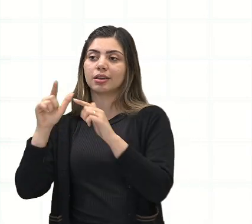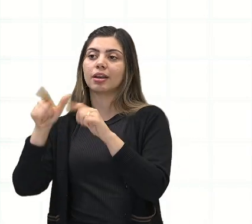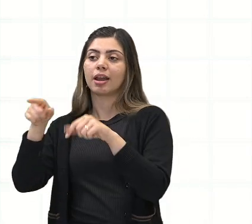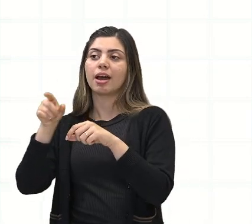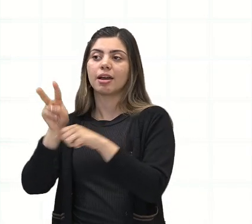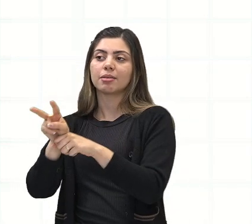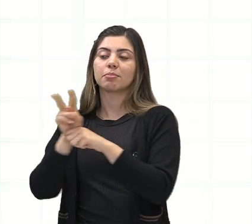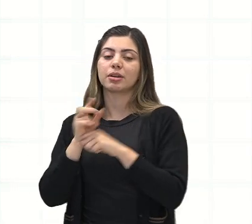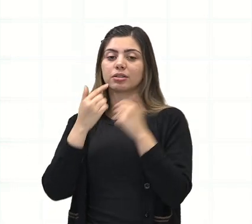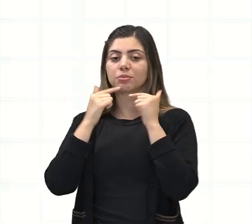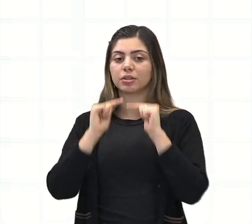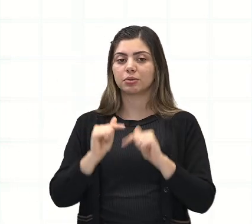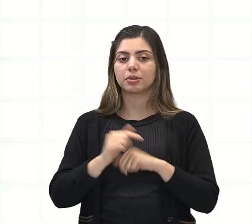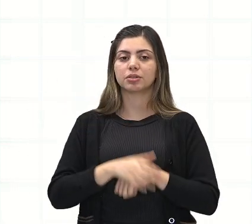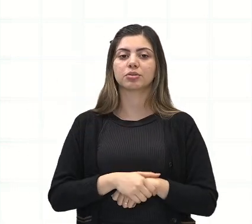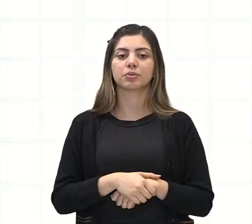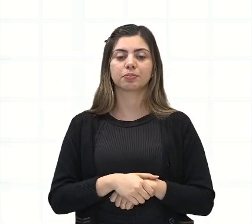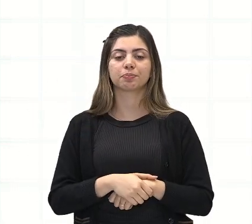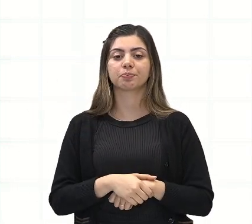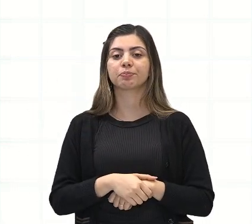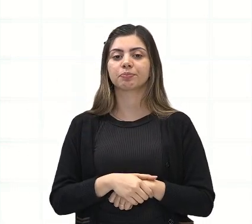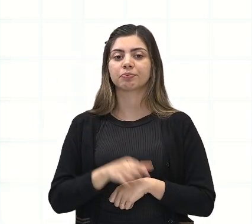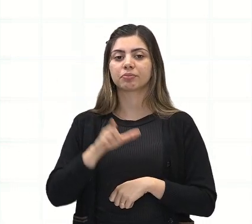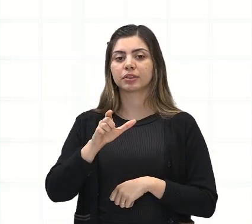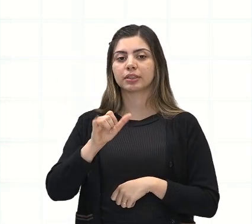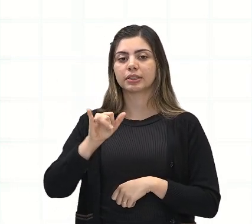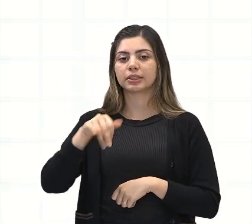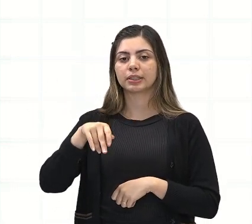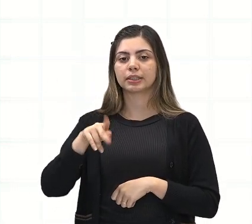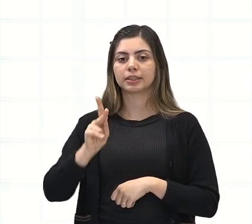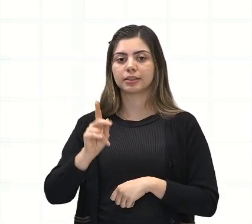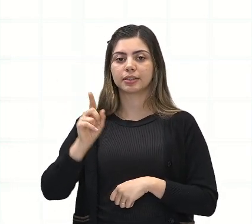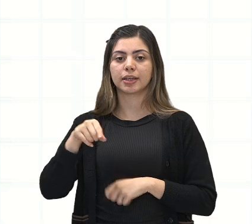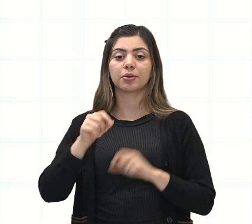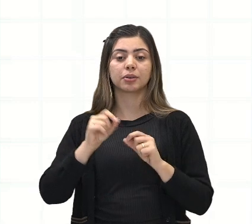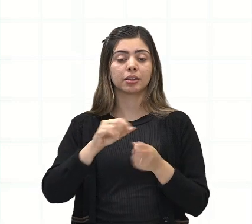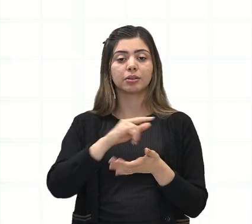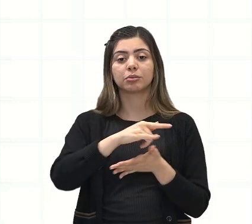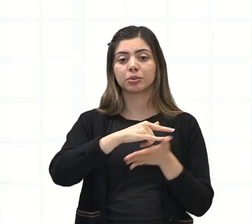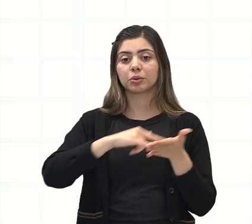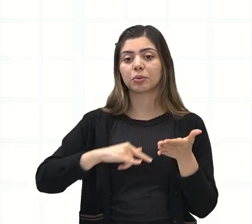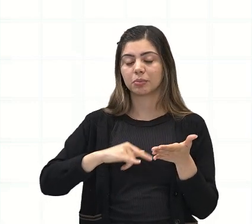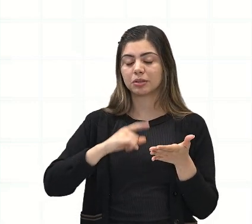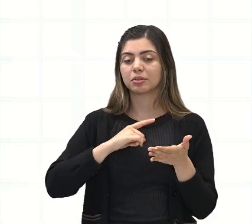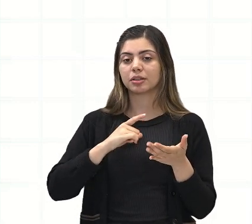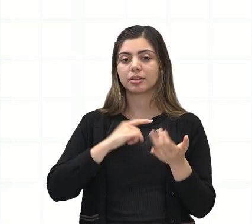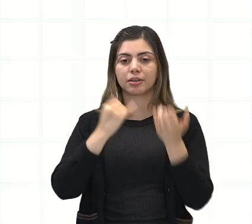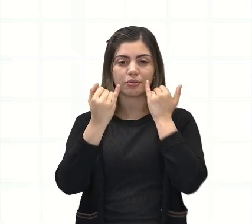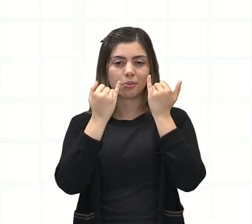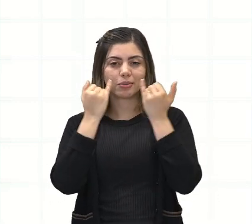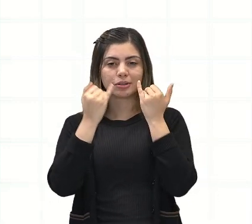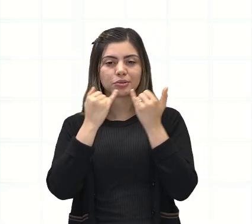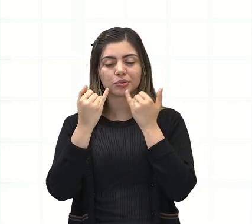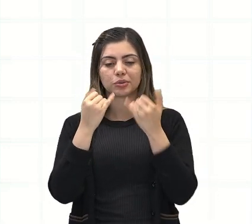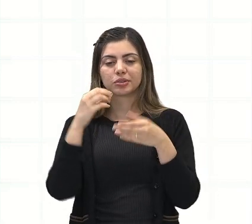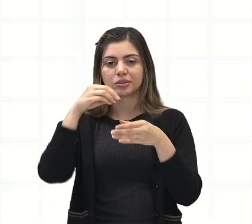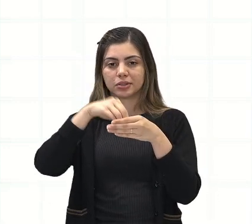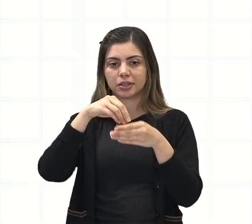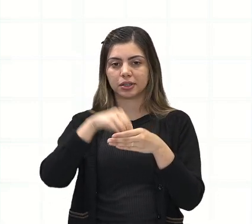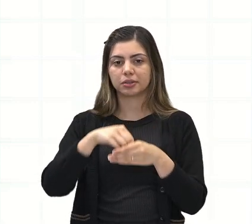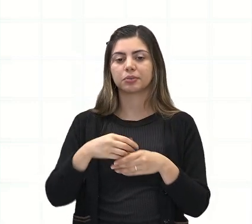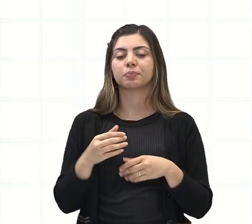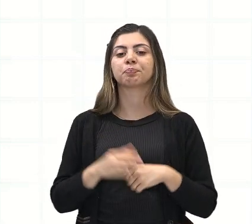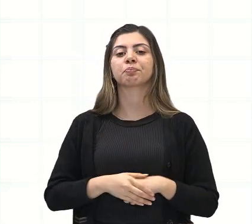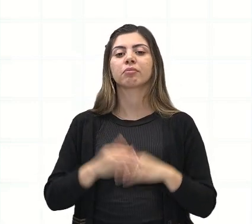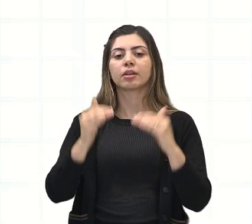outros países. Fica ligado no link, que é esse documento de hipermídia, que eu vou confessar my love,